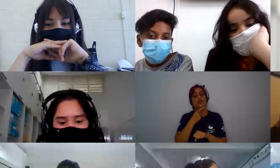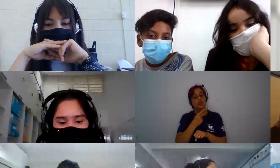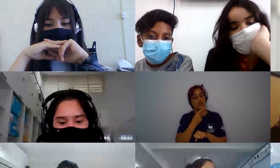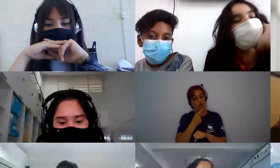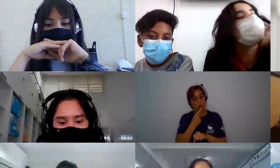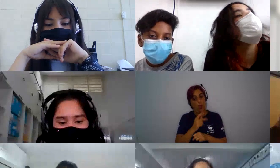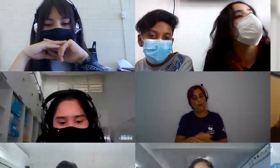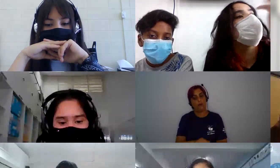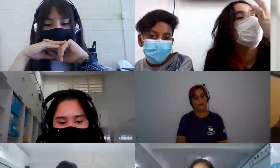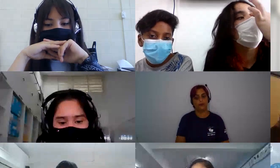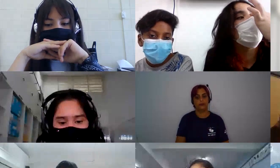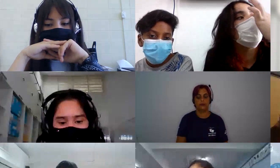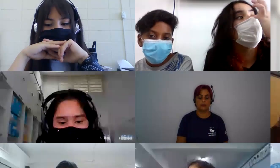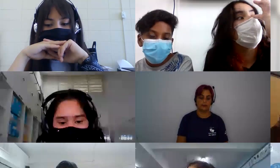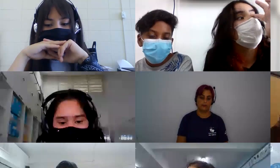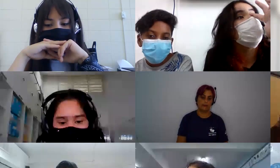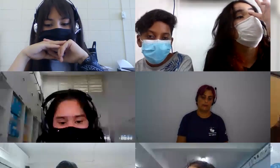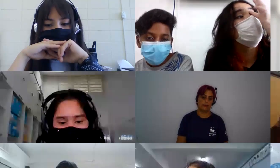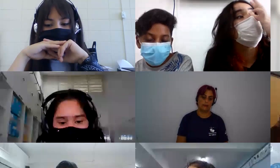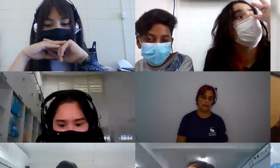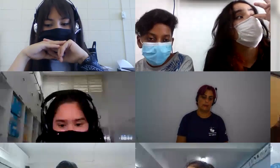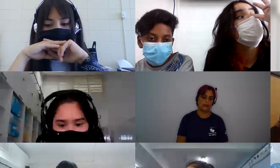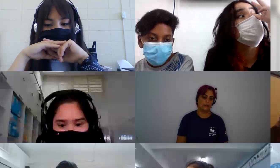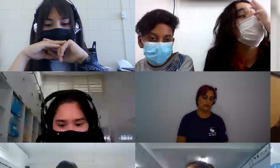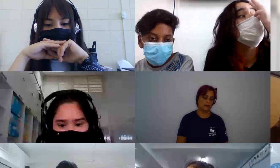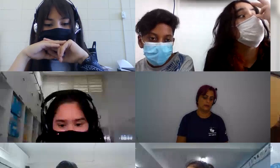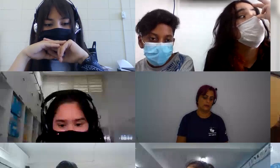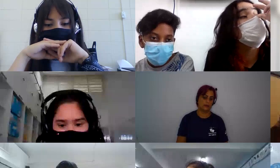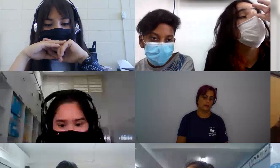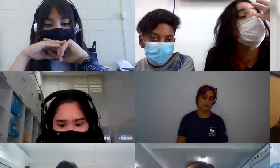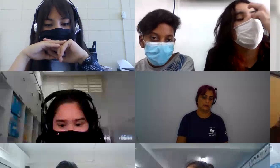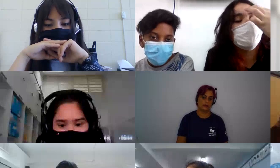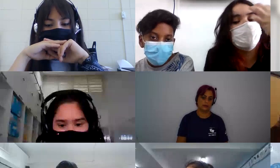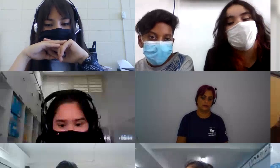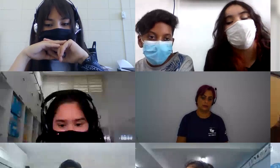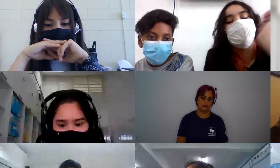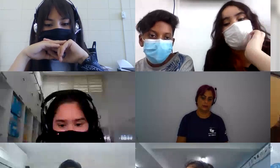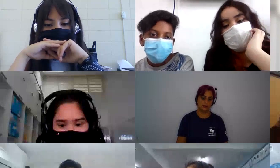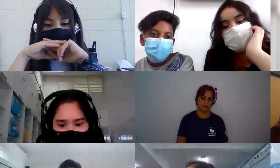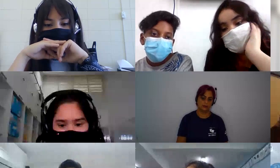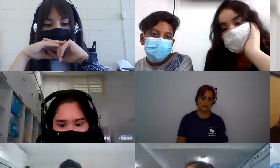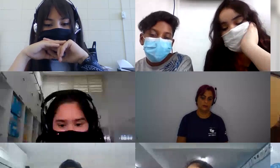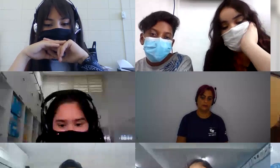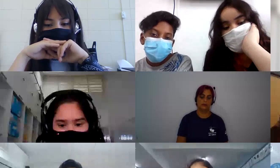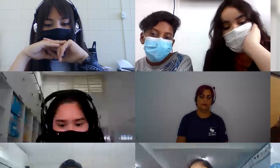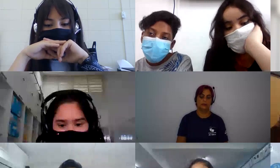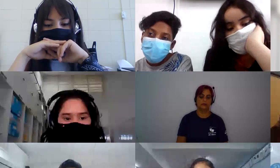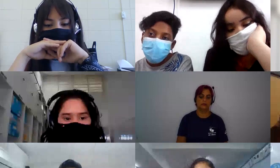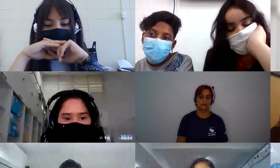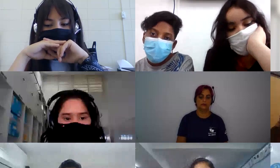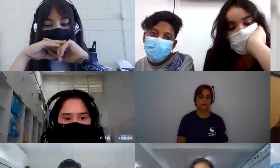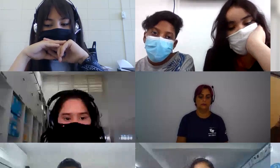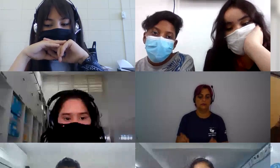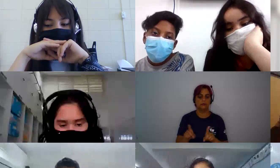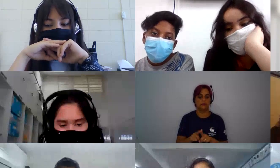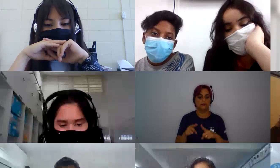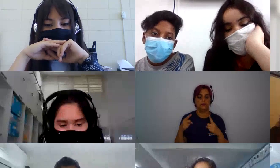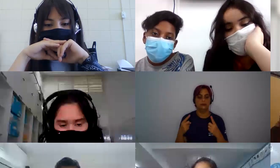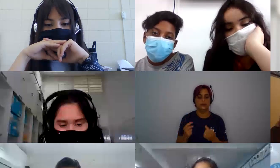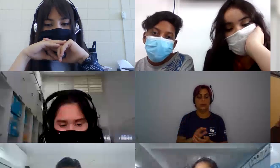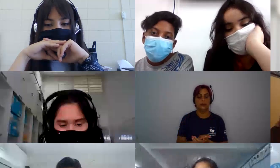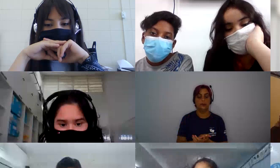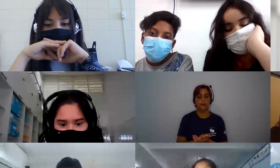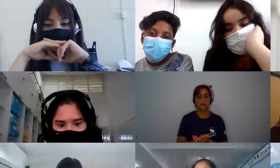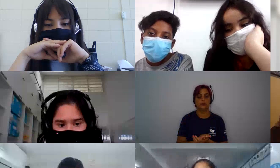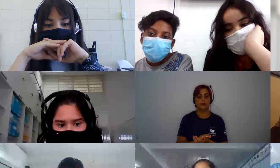isso. Perfeito, perfeito. Muito bom, muito bom. Então, na minha leitura de direito, eu acho que inclui um